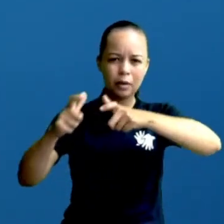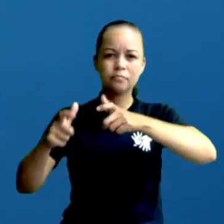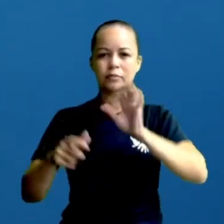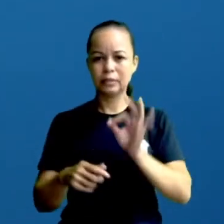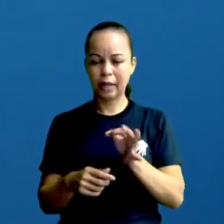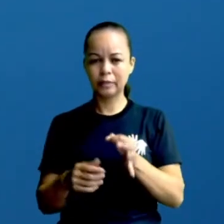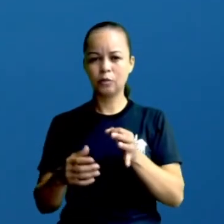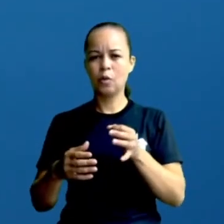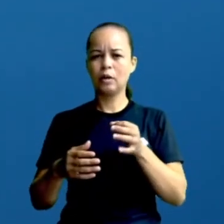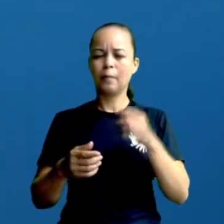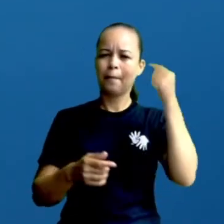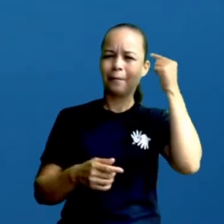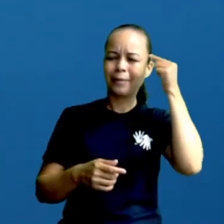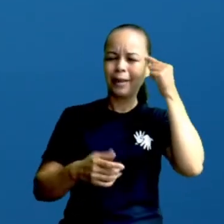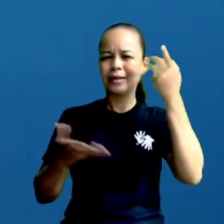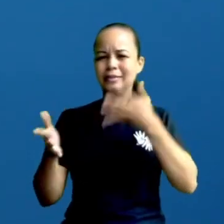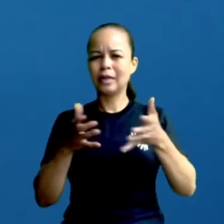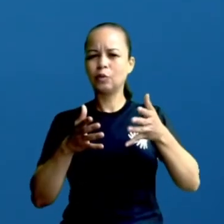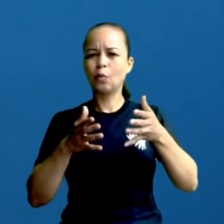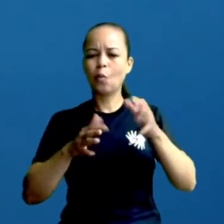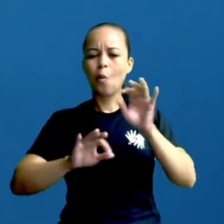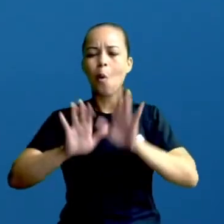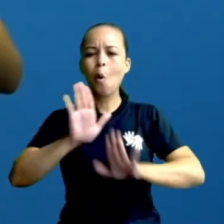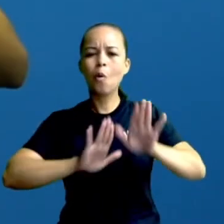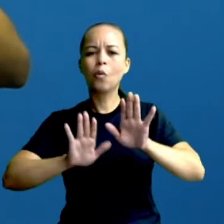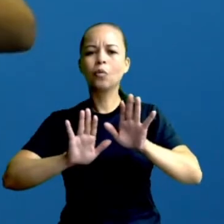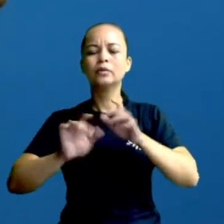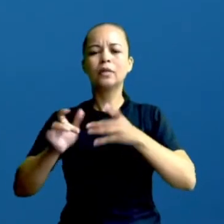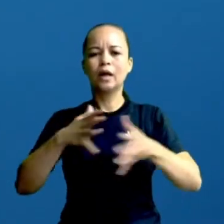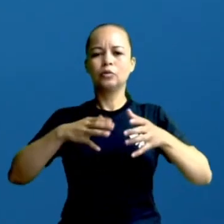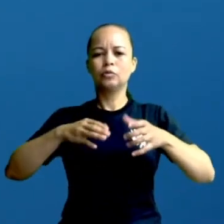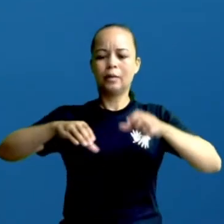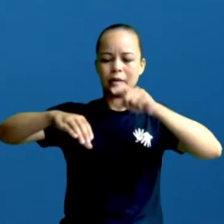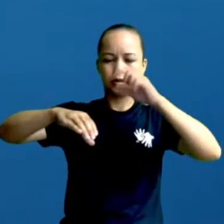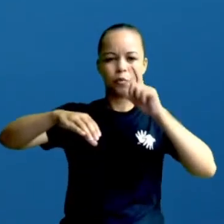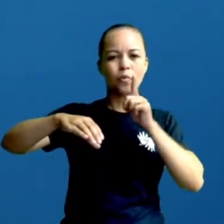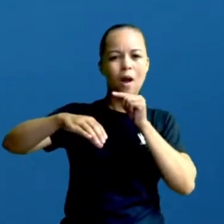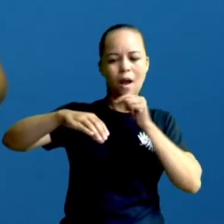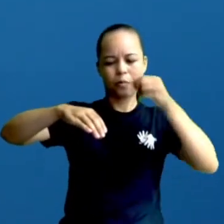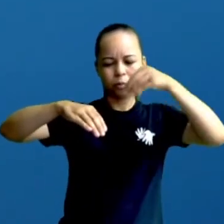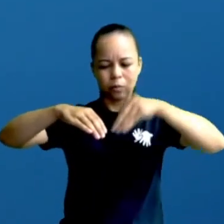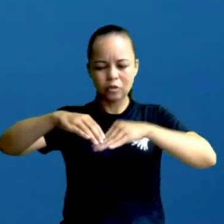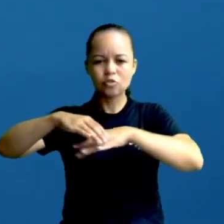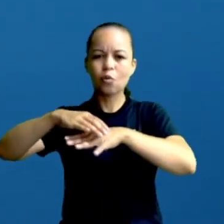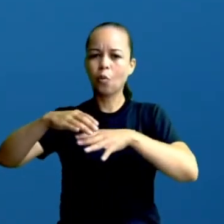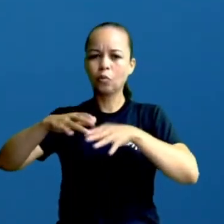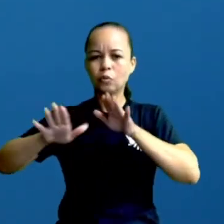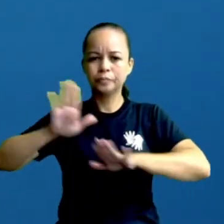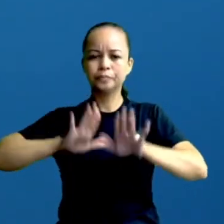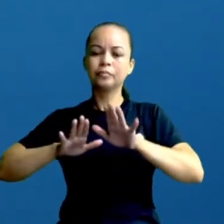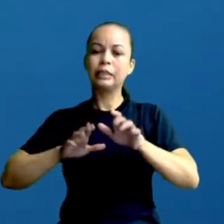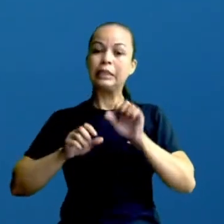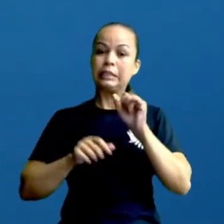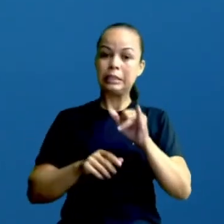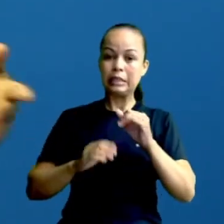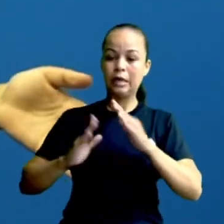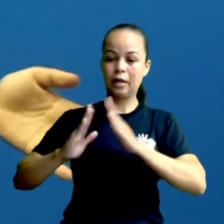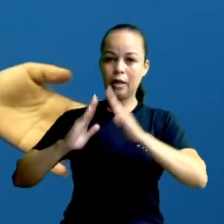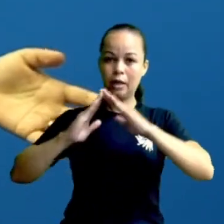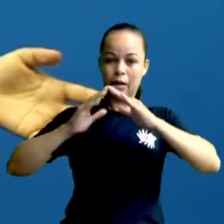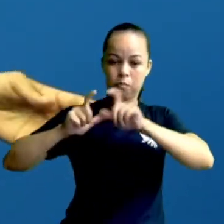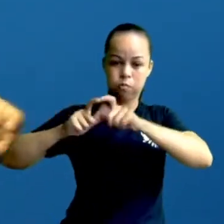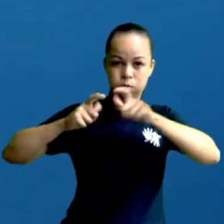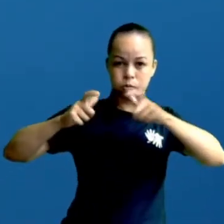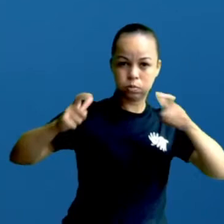esgoto, tratamento de água? Porque quando não se tem isso, é apenas um crescimento sem um planejamento, polui